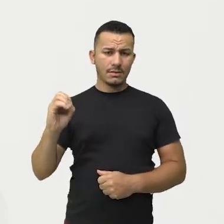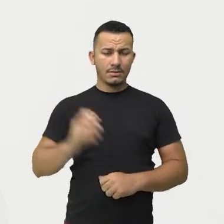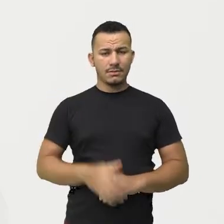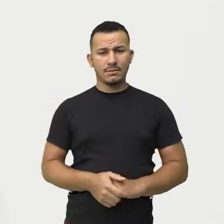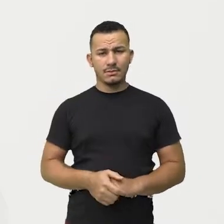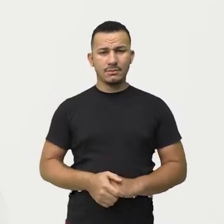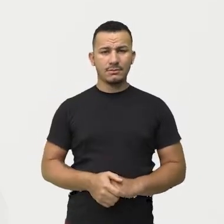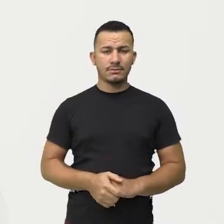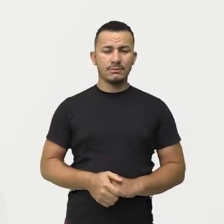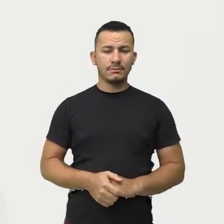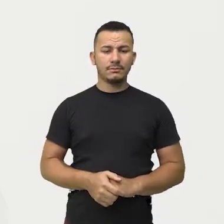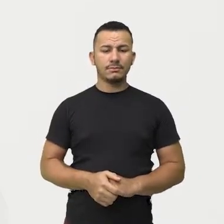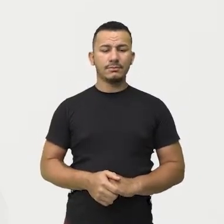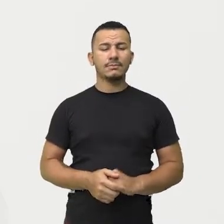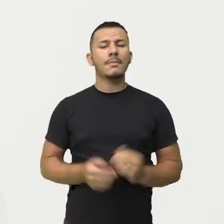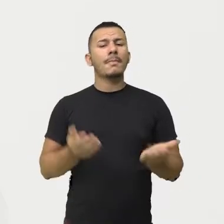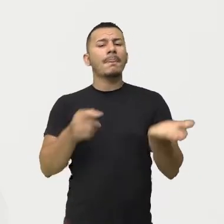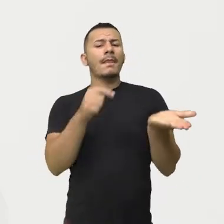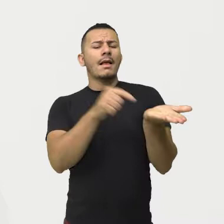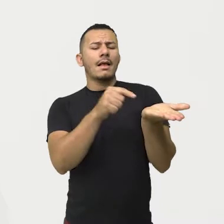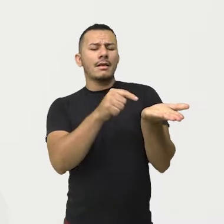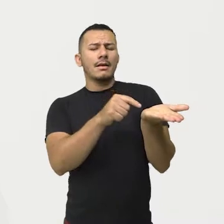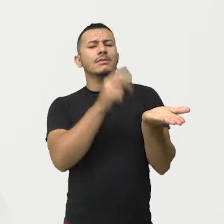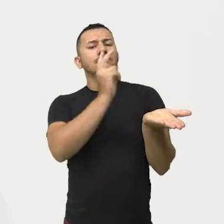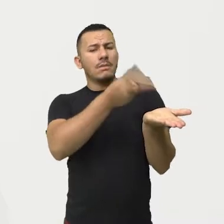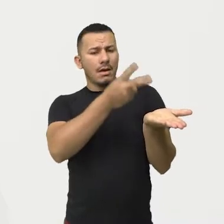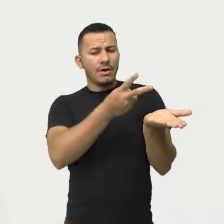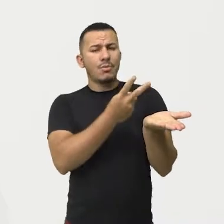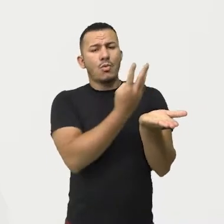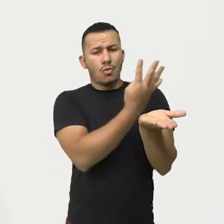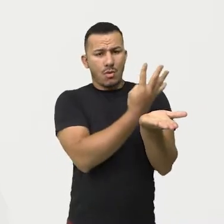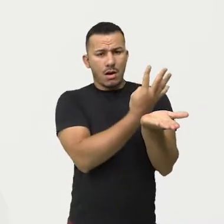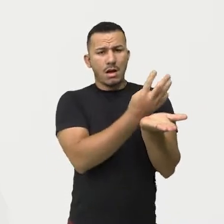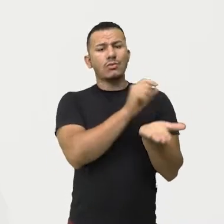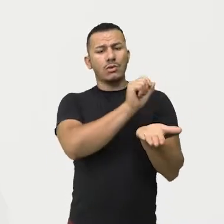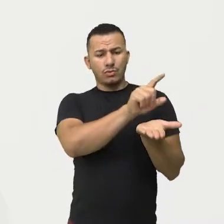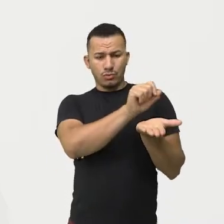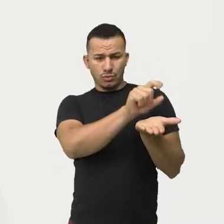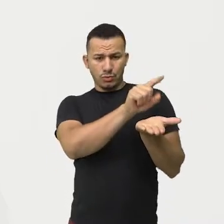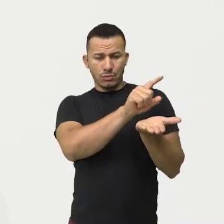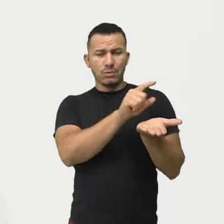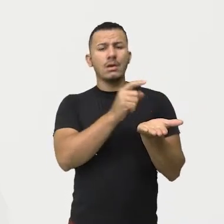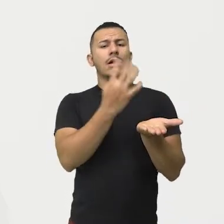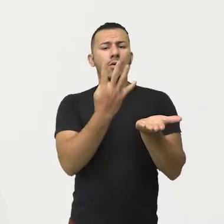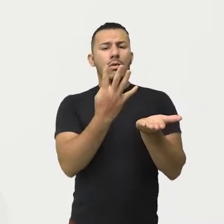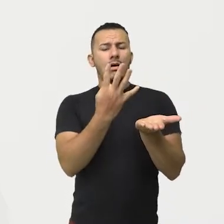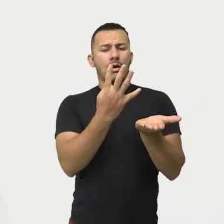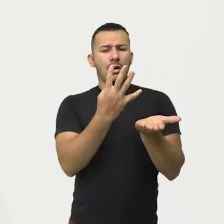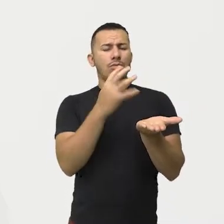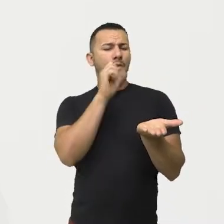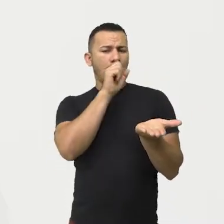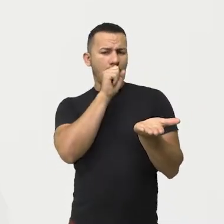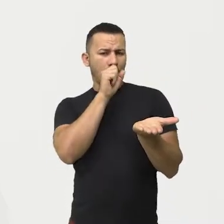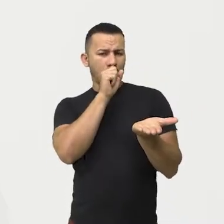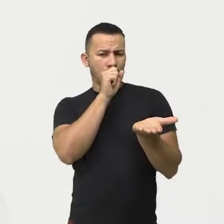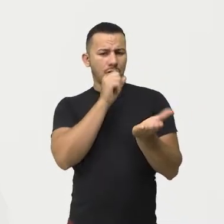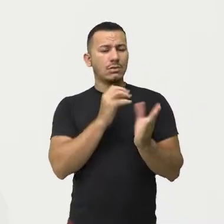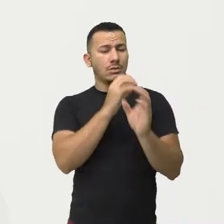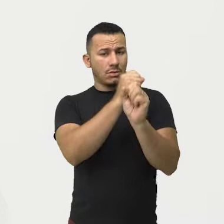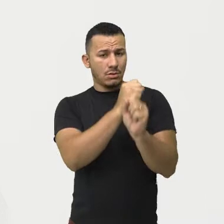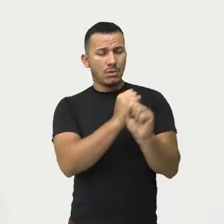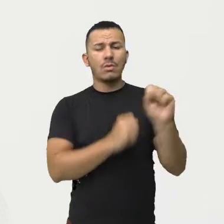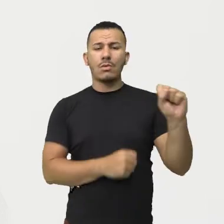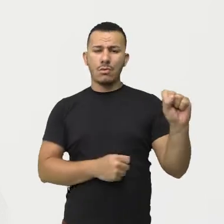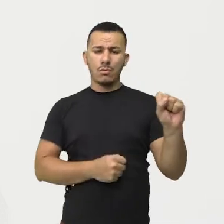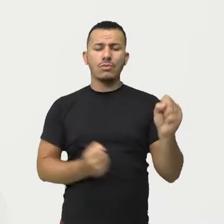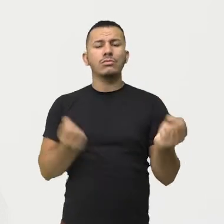10 bolas. Aqui permanecemos com 4 azuis e 4 laranjas, fazendo um total de